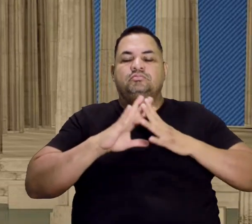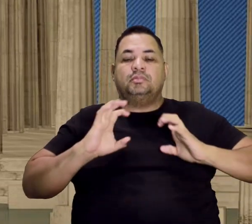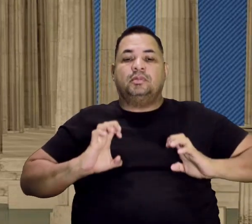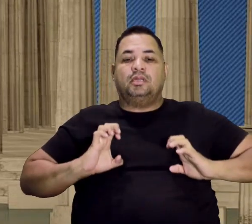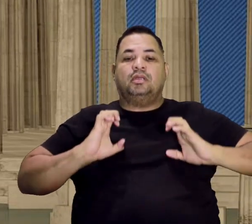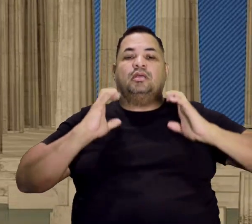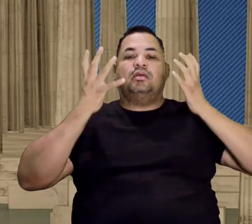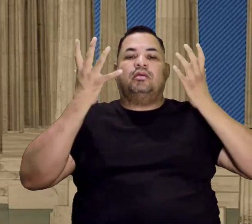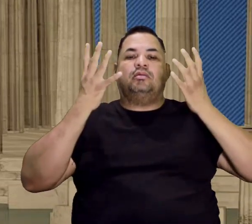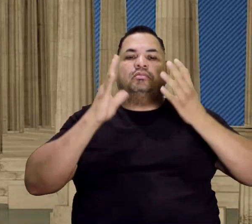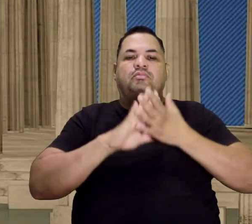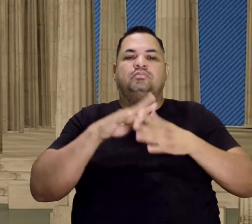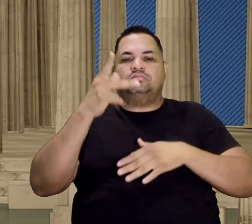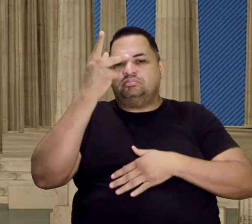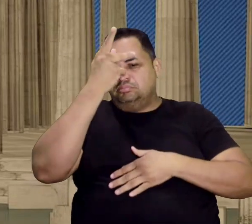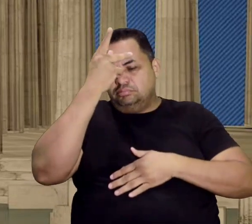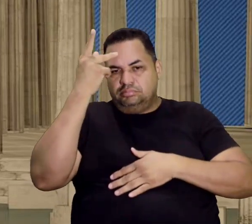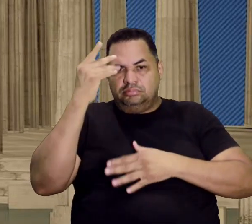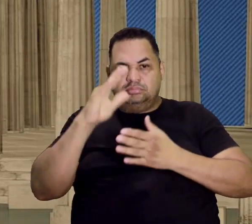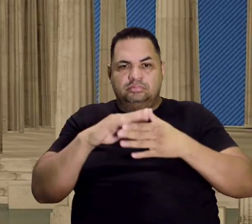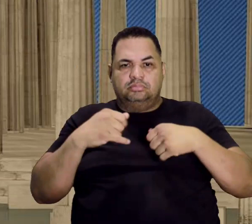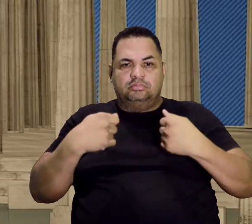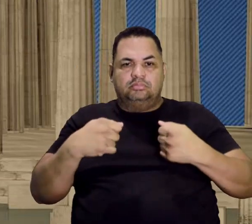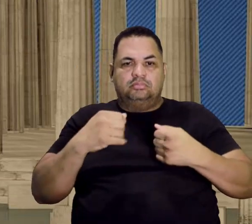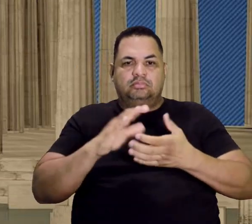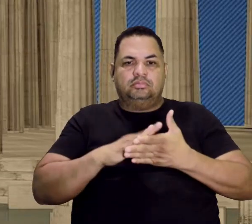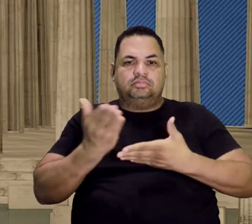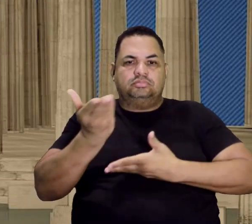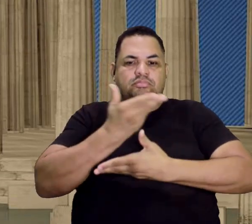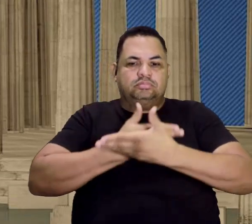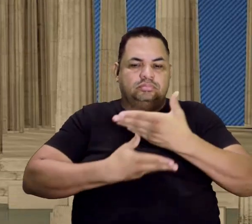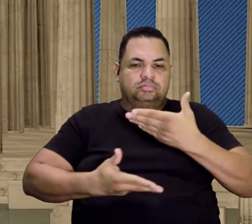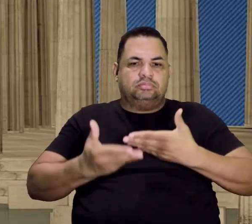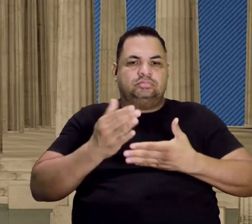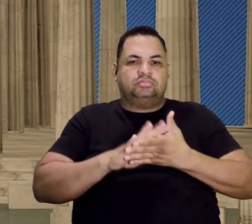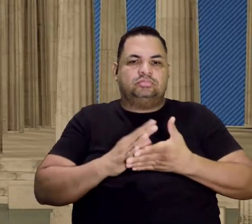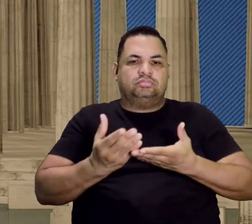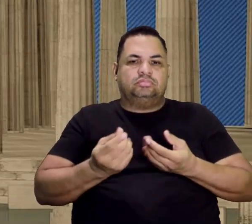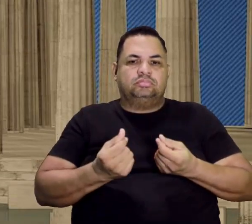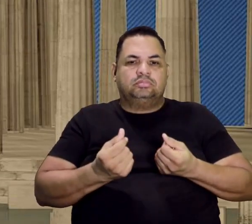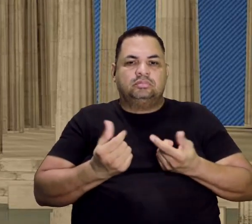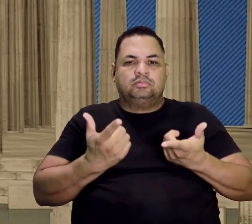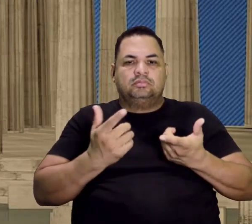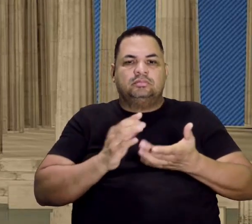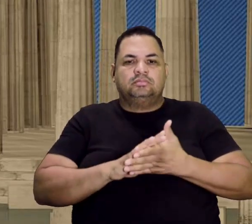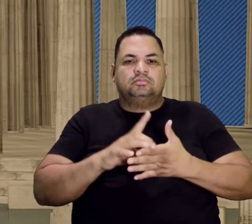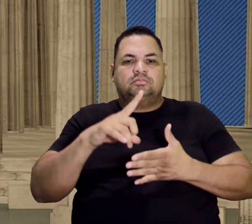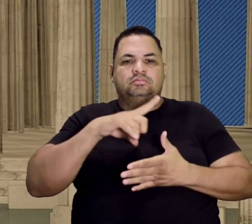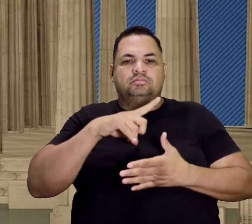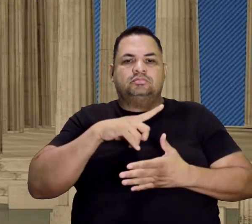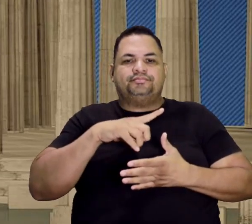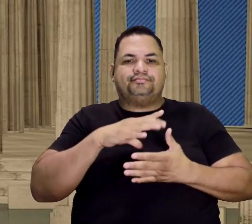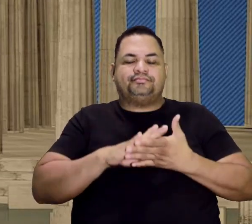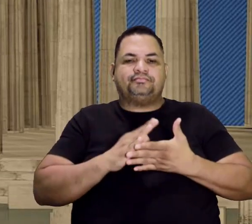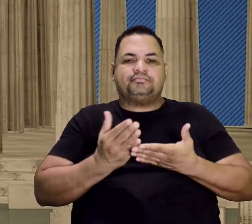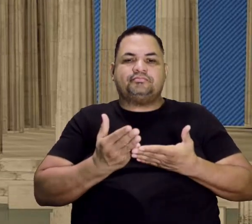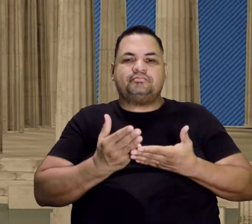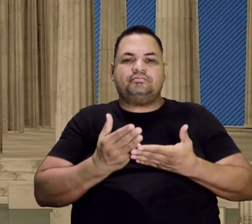evento, as pessoas não precisam, elas fazem a troca já no início do dinheiro, tem a equivalência,